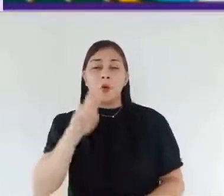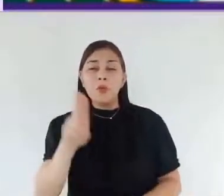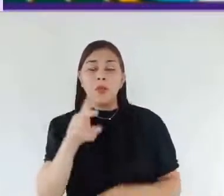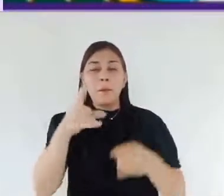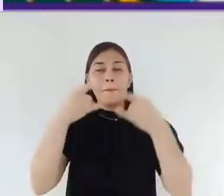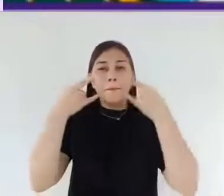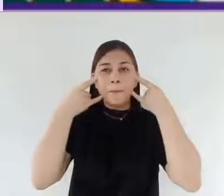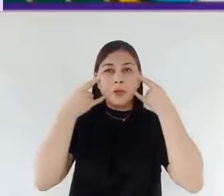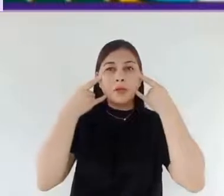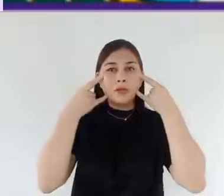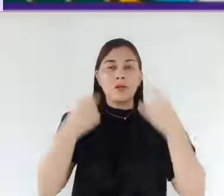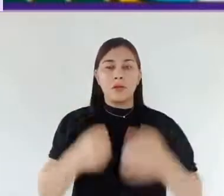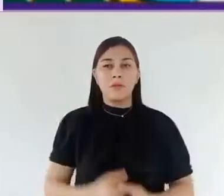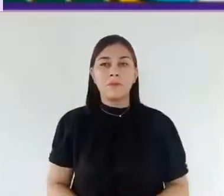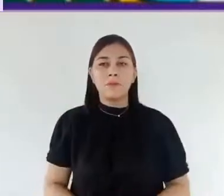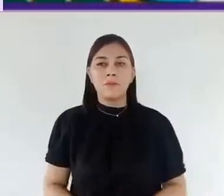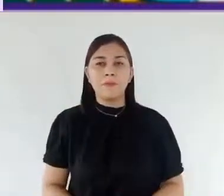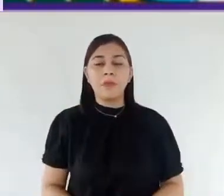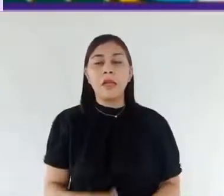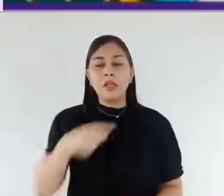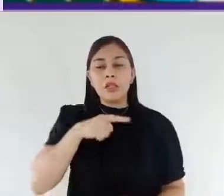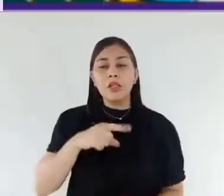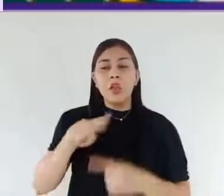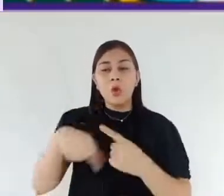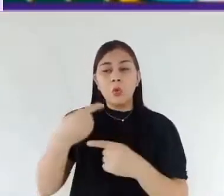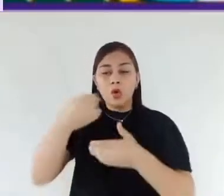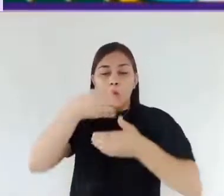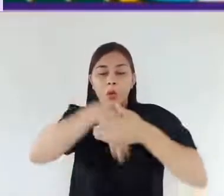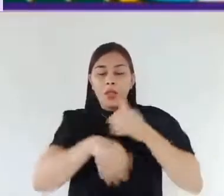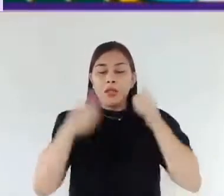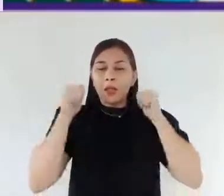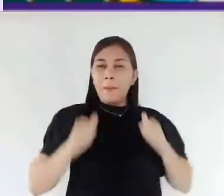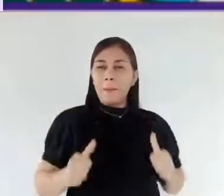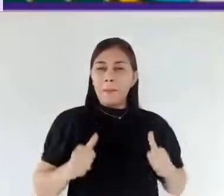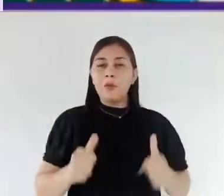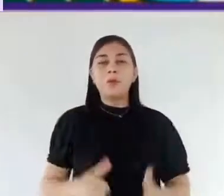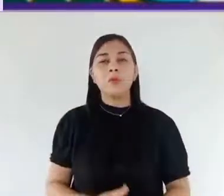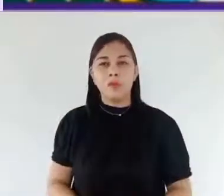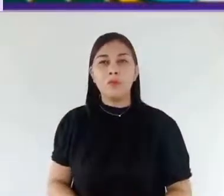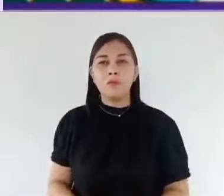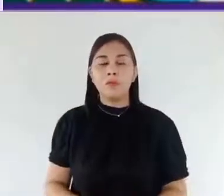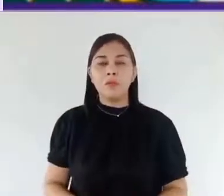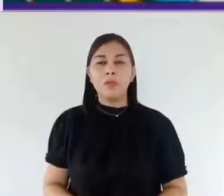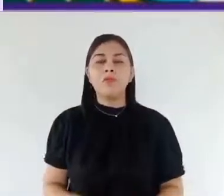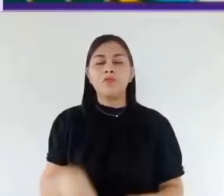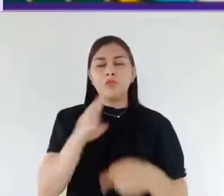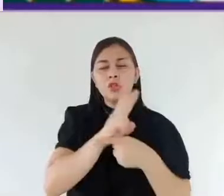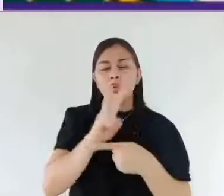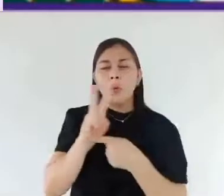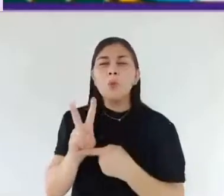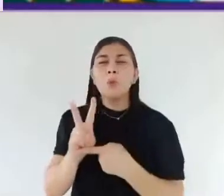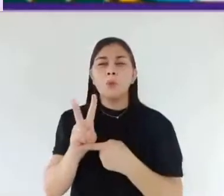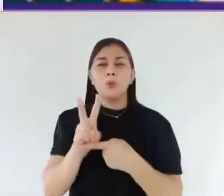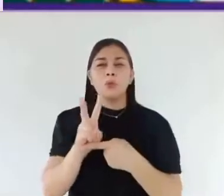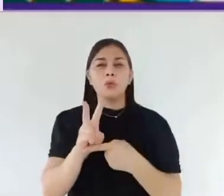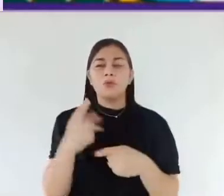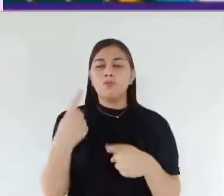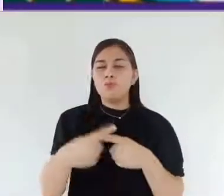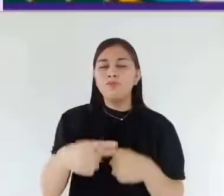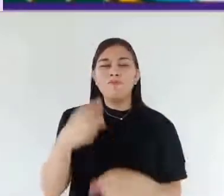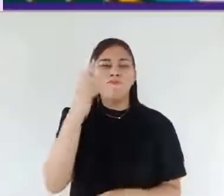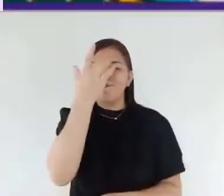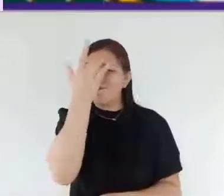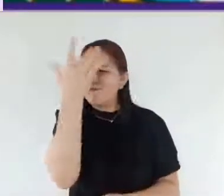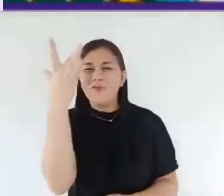Vão de máscara Levem outra de reserva Se cuidem Se protejam Porque não está fácil,